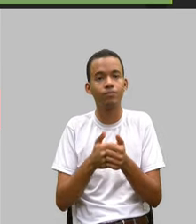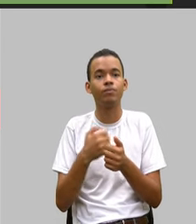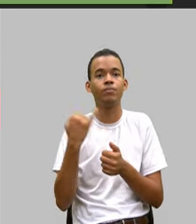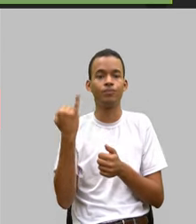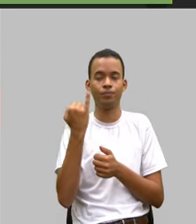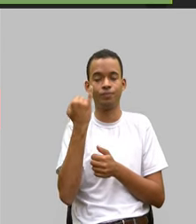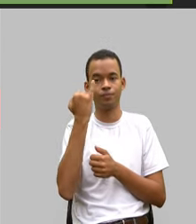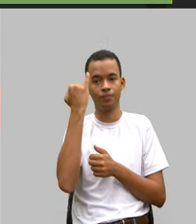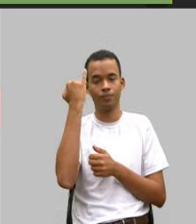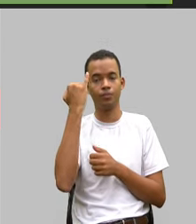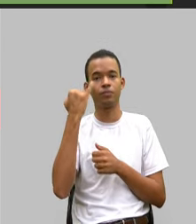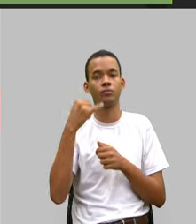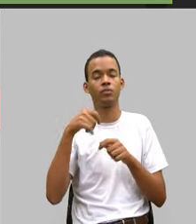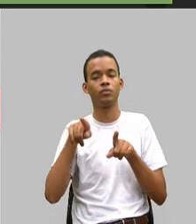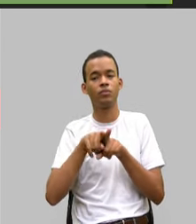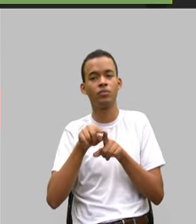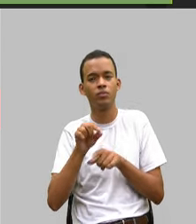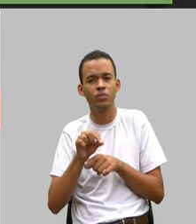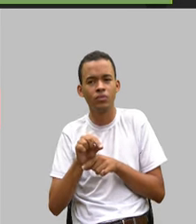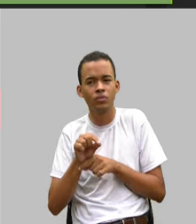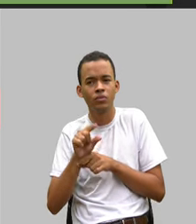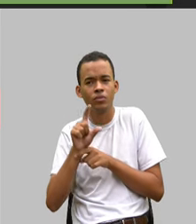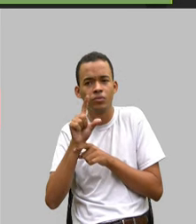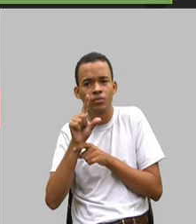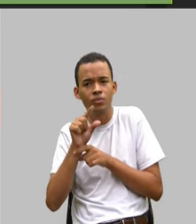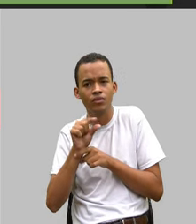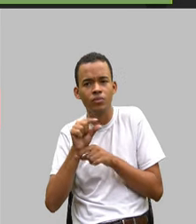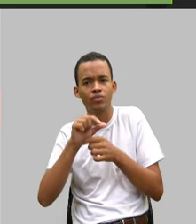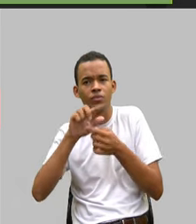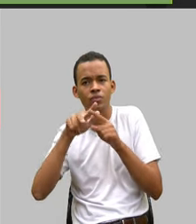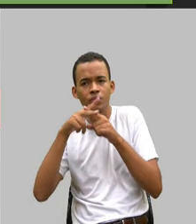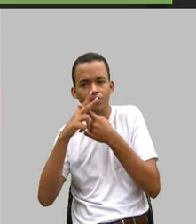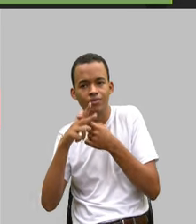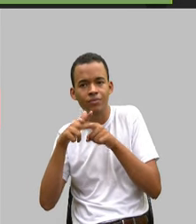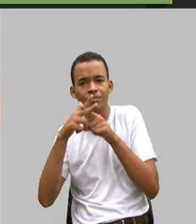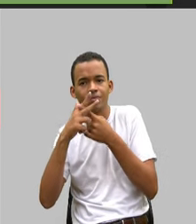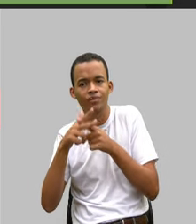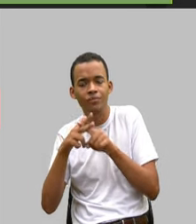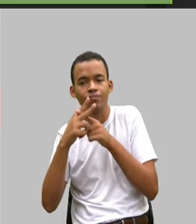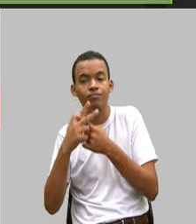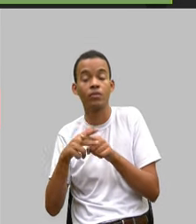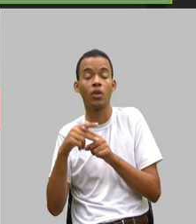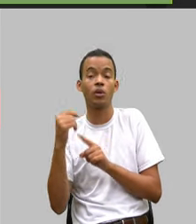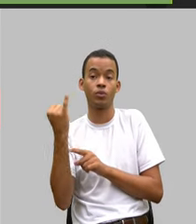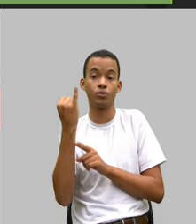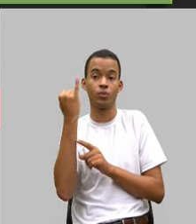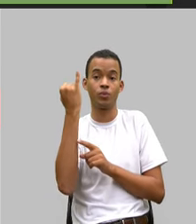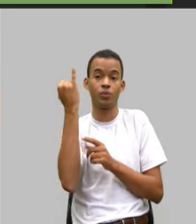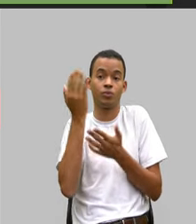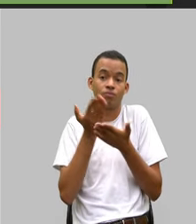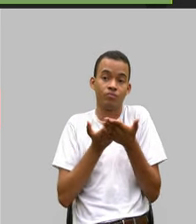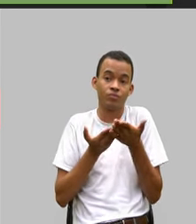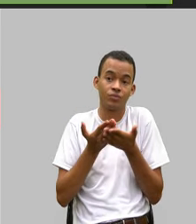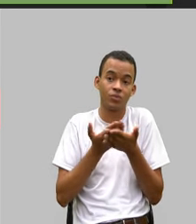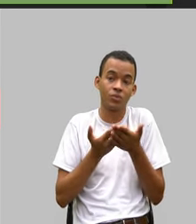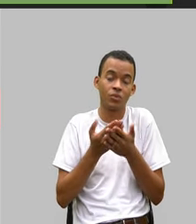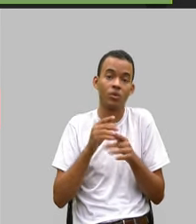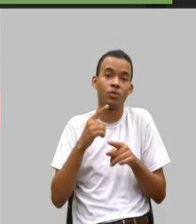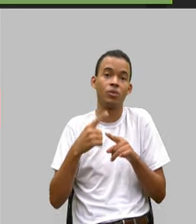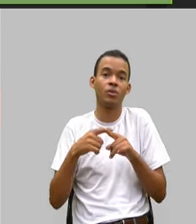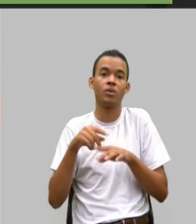dose precisa ser ajustada essa titulação é muito importante pra resposta terapêutica porque senão o paciente fala ah